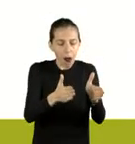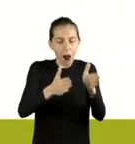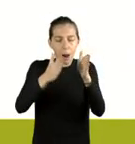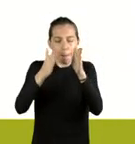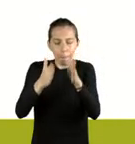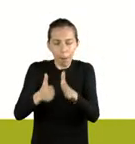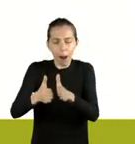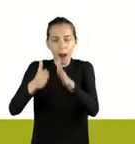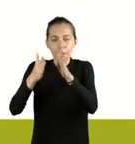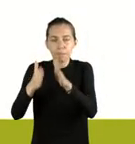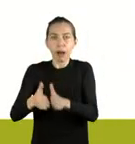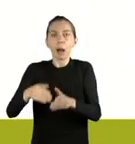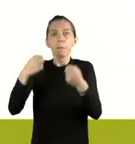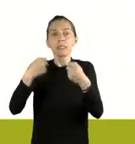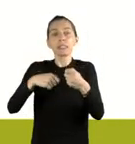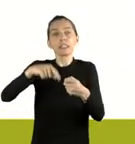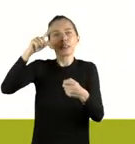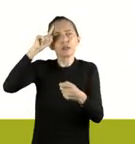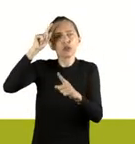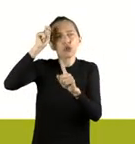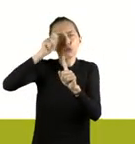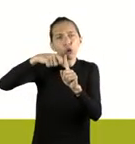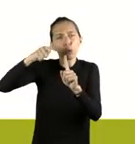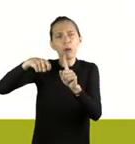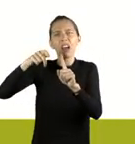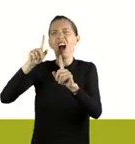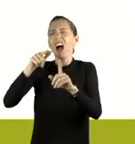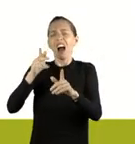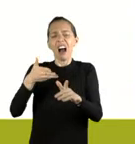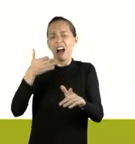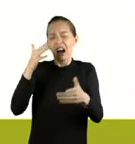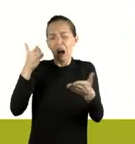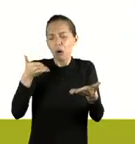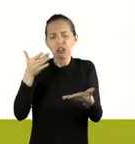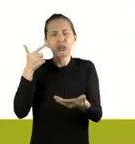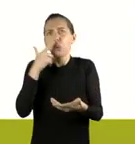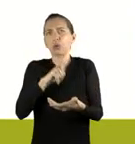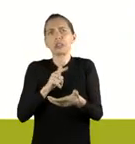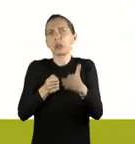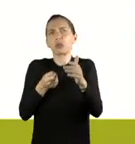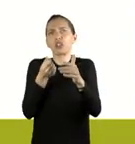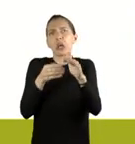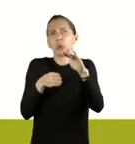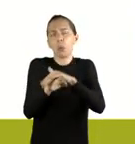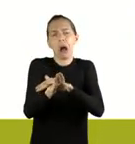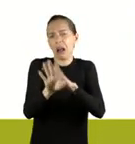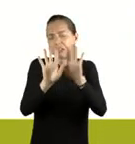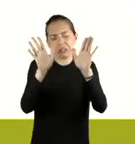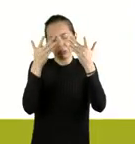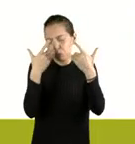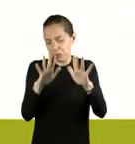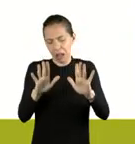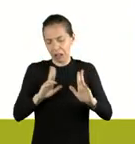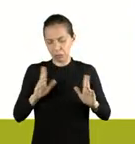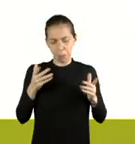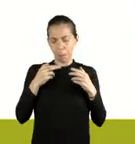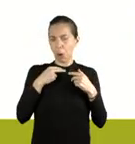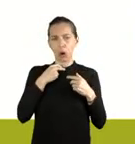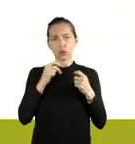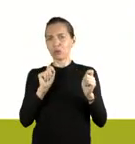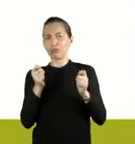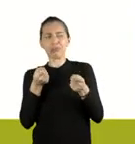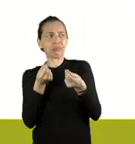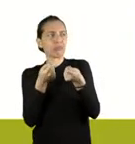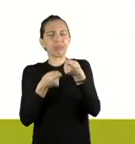alguma coisa vai acontecer, não sei se eu vou conseguir guardar meus R$100, eu vou gastar, eu mereço, eu não preciso